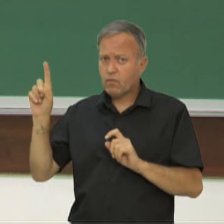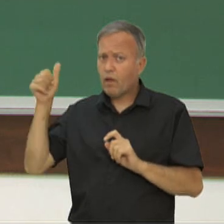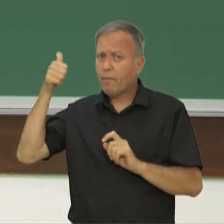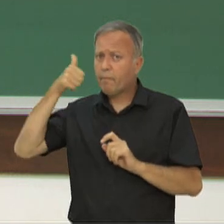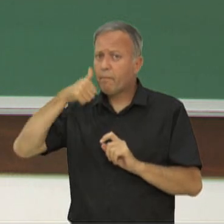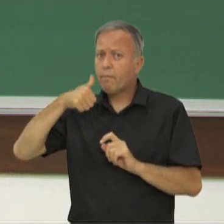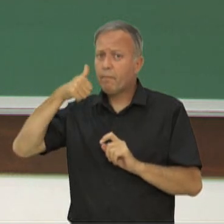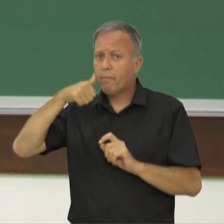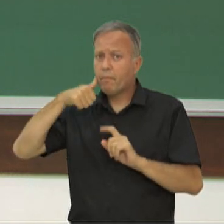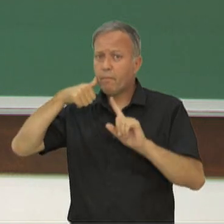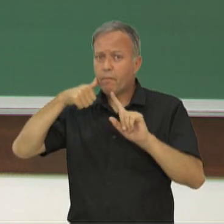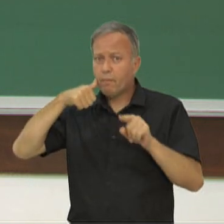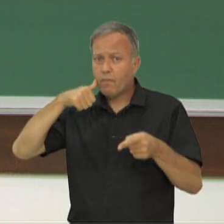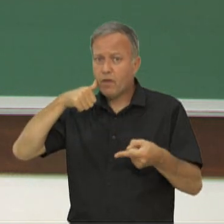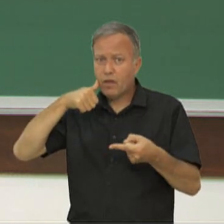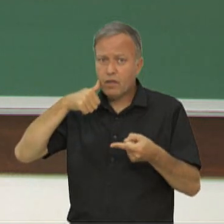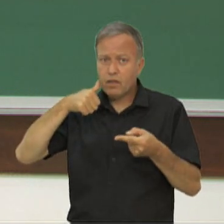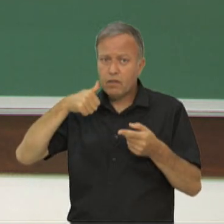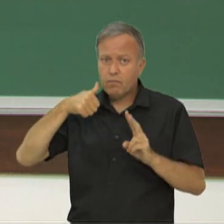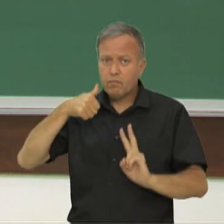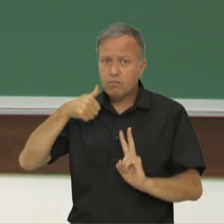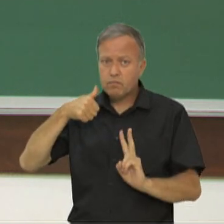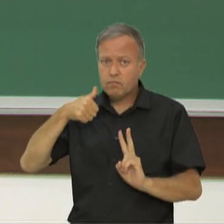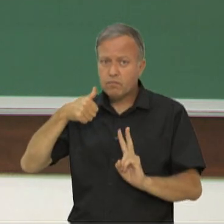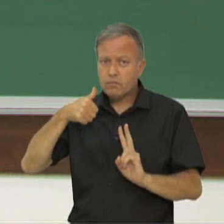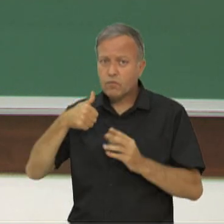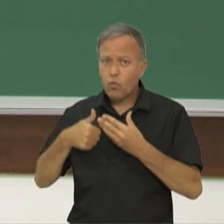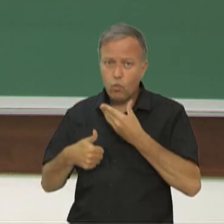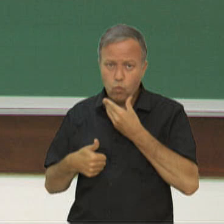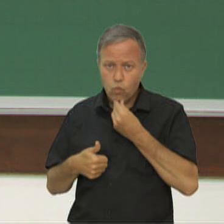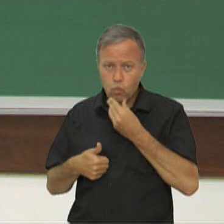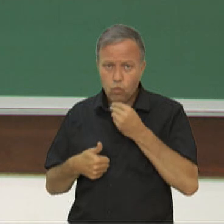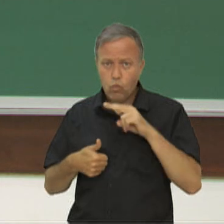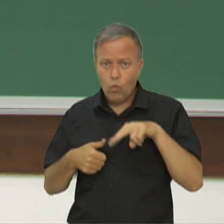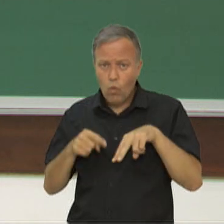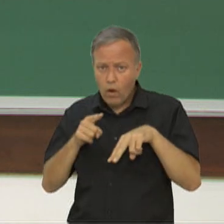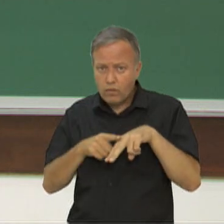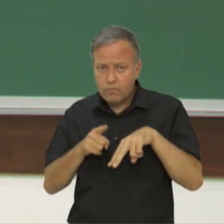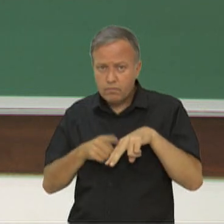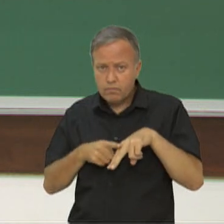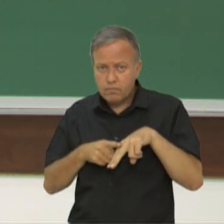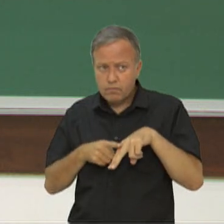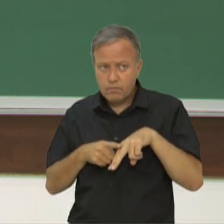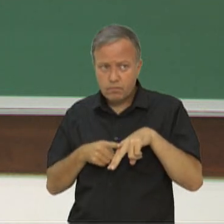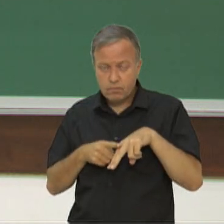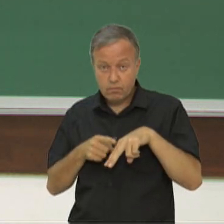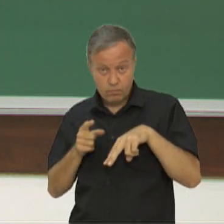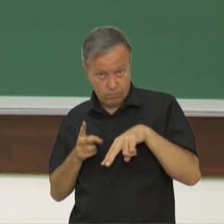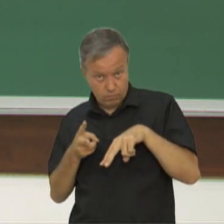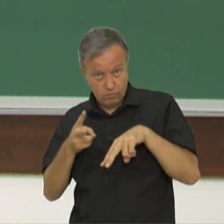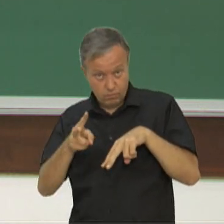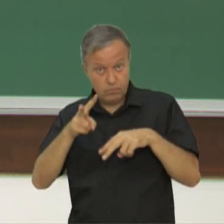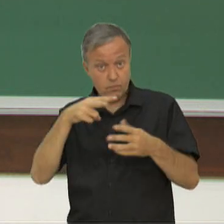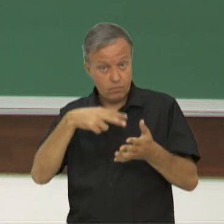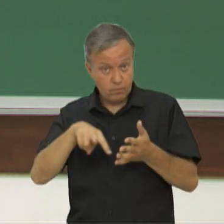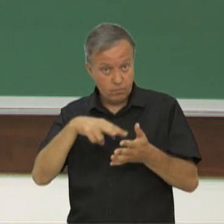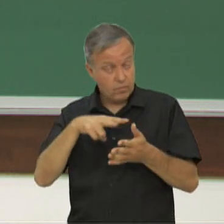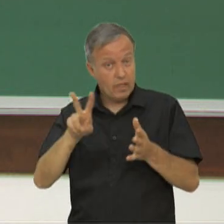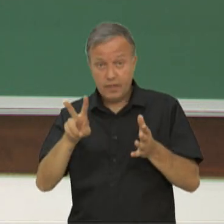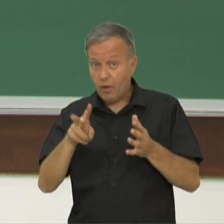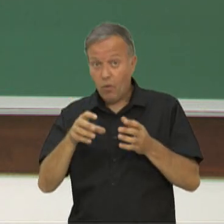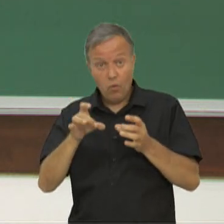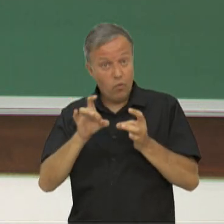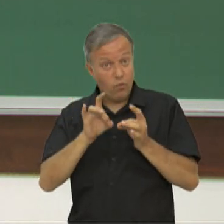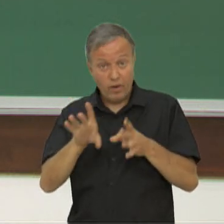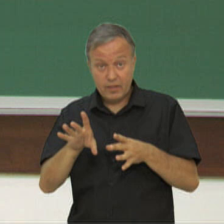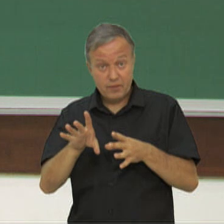mas também está aparecendo o bailarino. Sim, o bailarino continuava nas apresentações de dança. Ele não foi eliminado